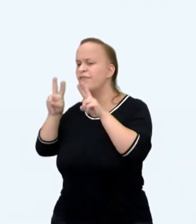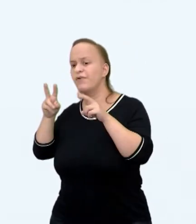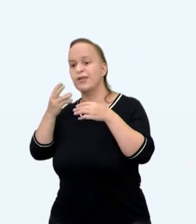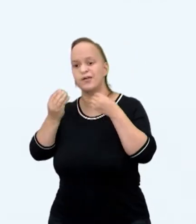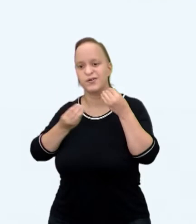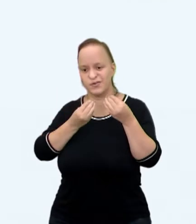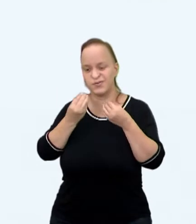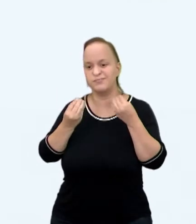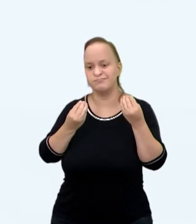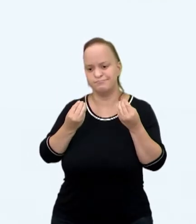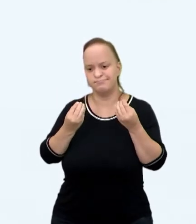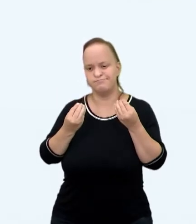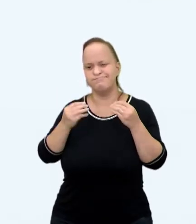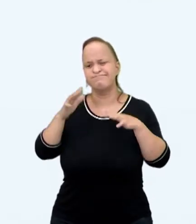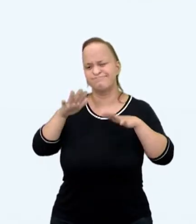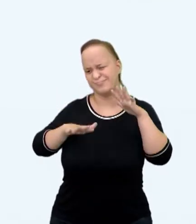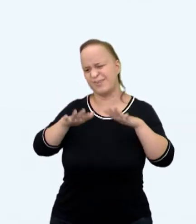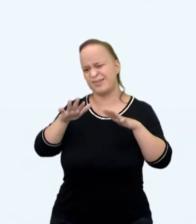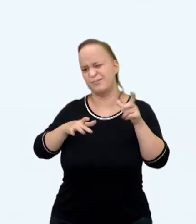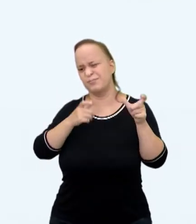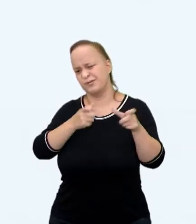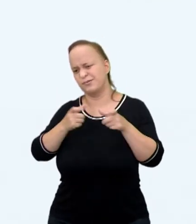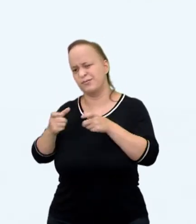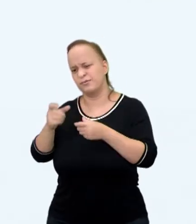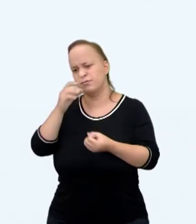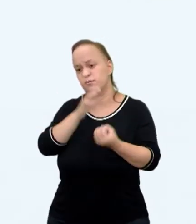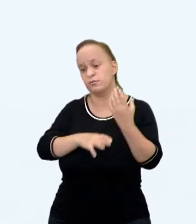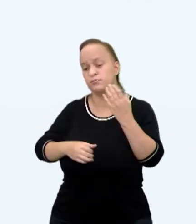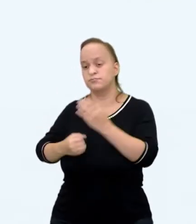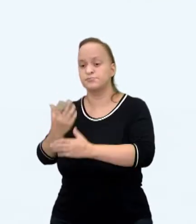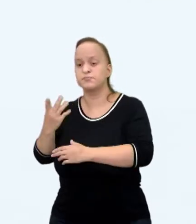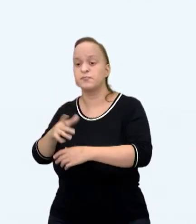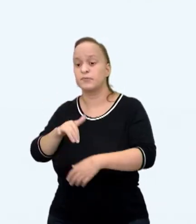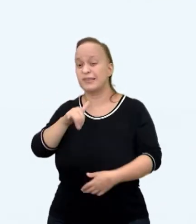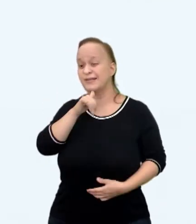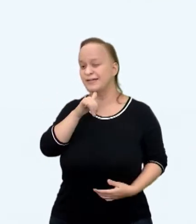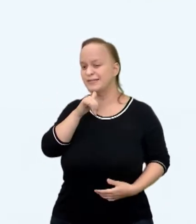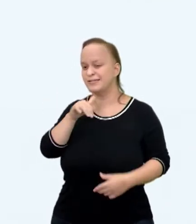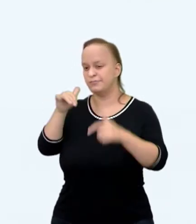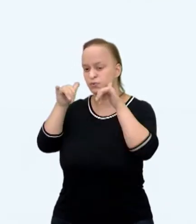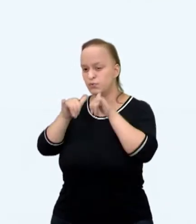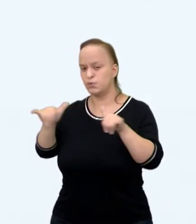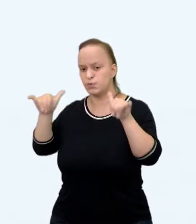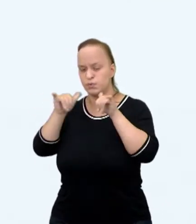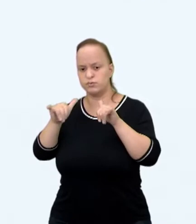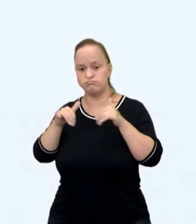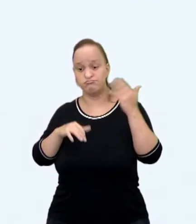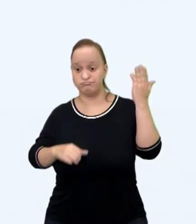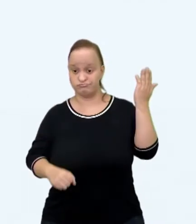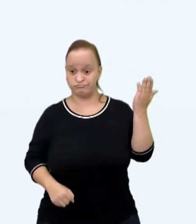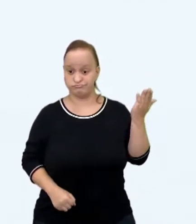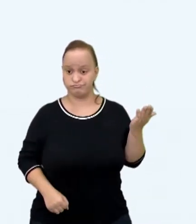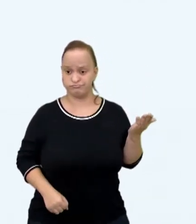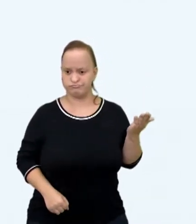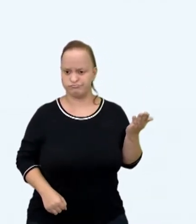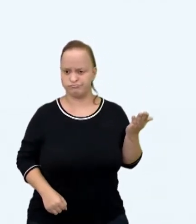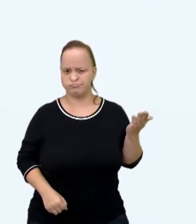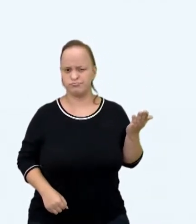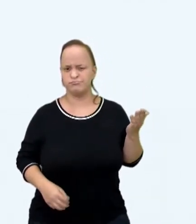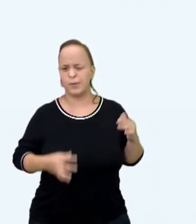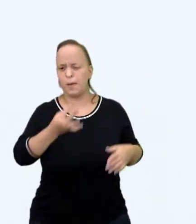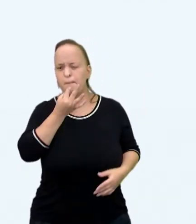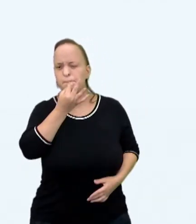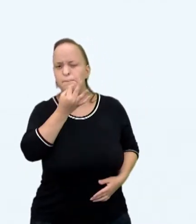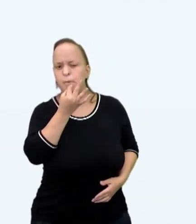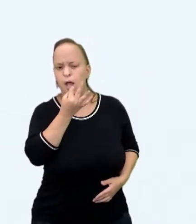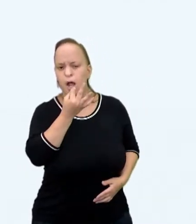em que se criará este anúncio. Vamos ver um exemplo de um anúncio. O que acharam? Será que dê vontade